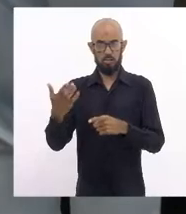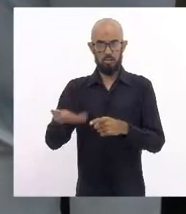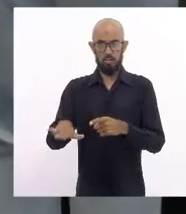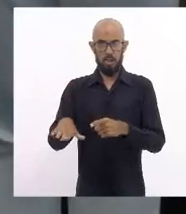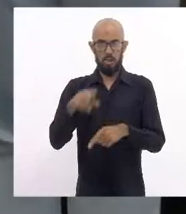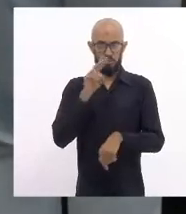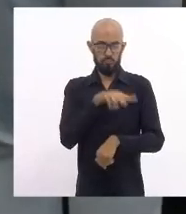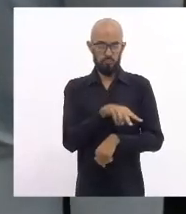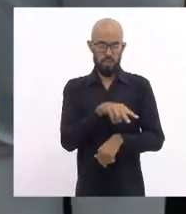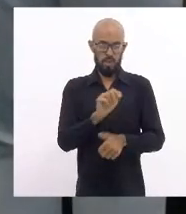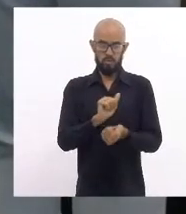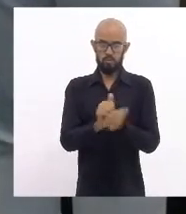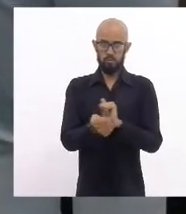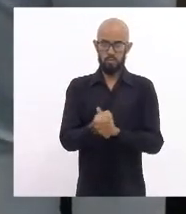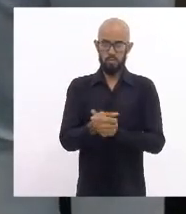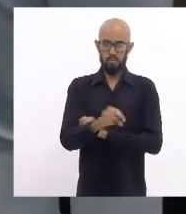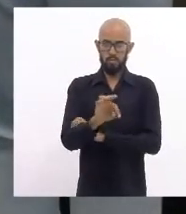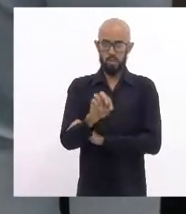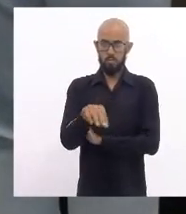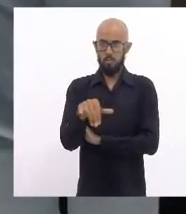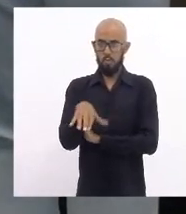Não queria ver.